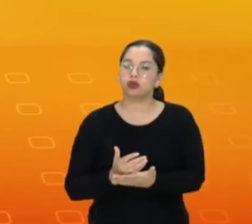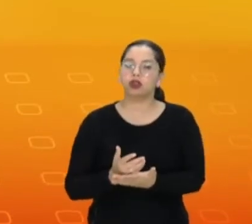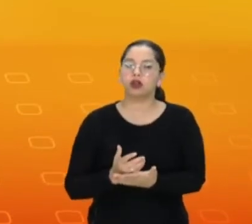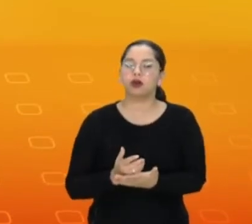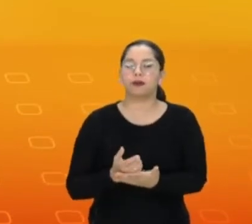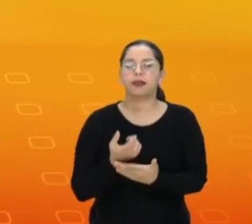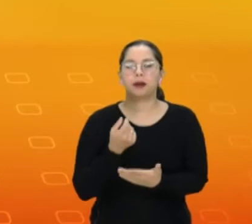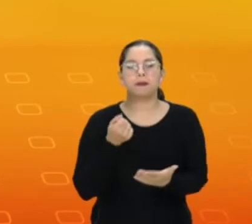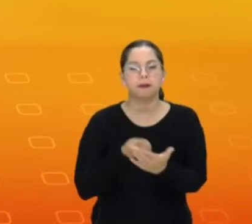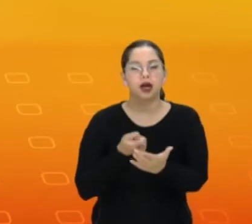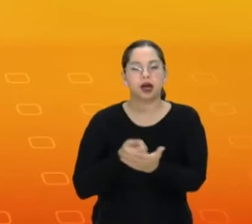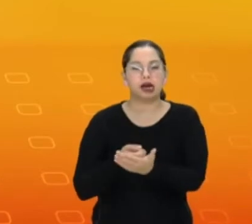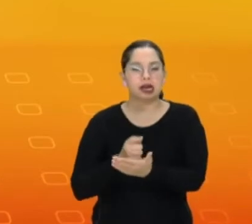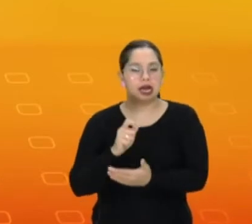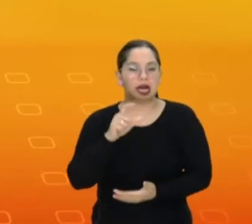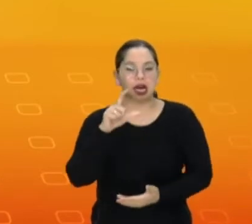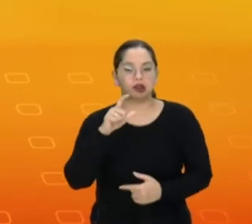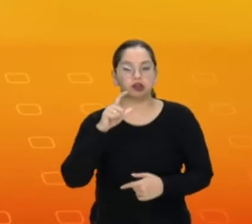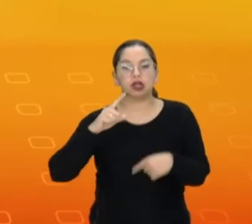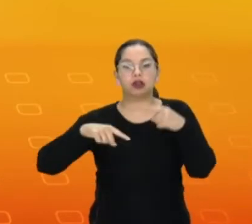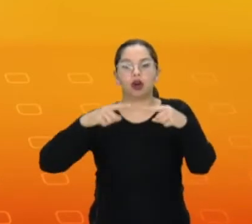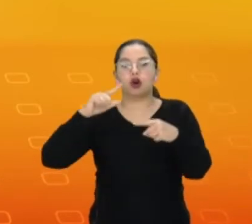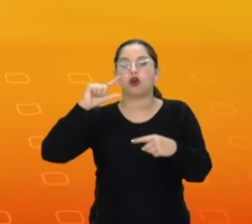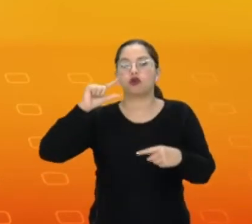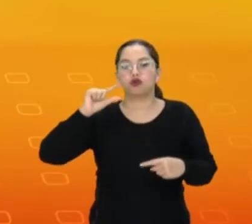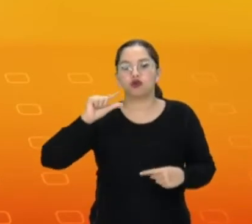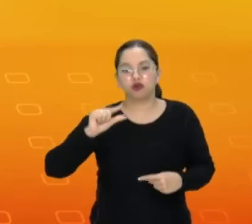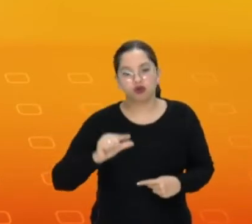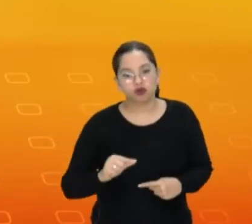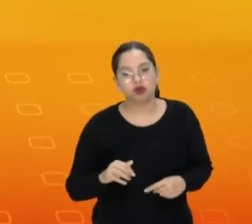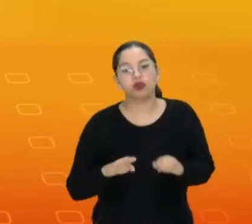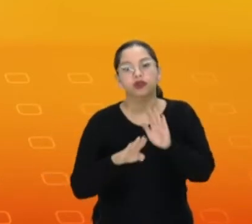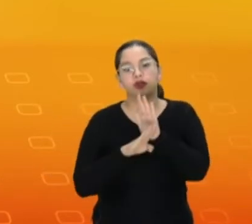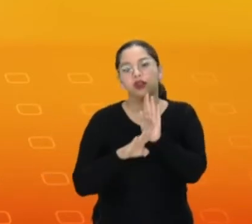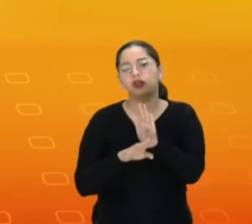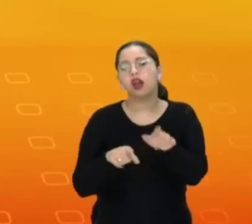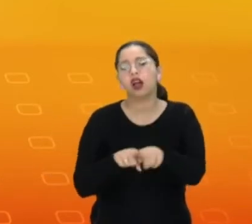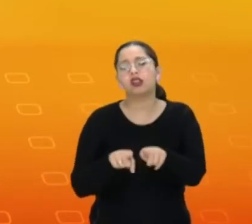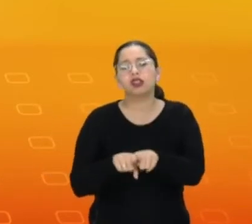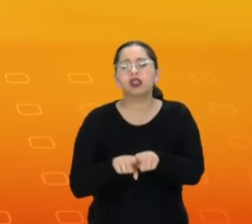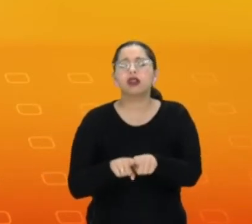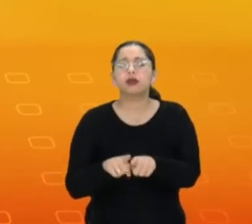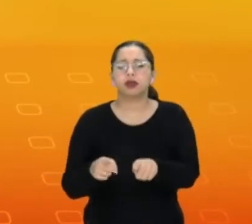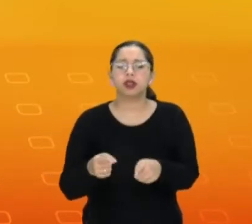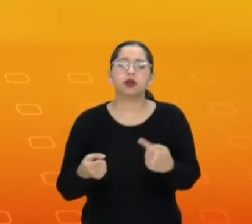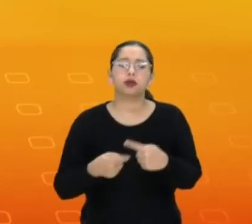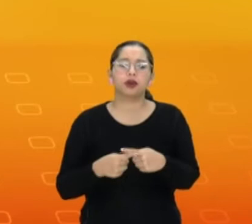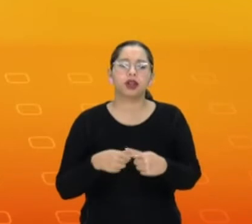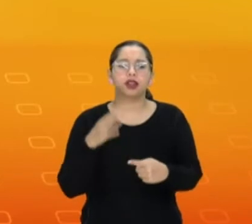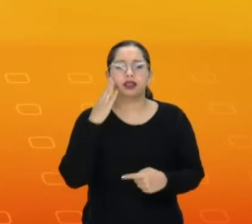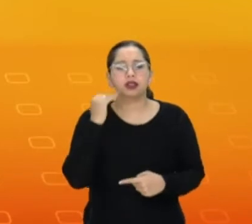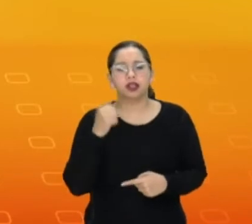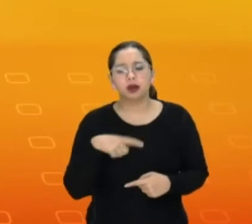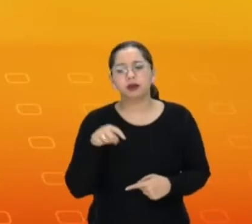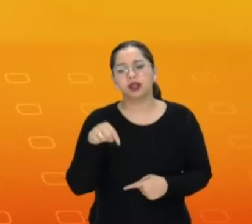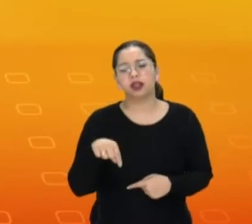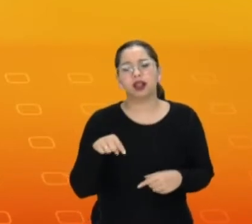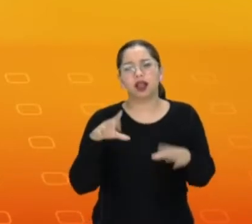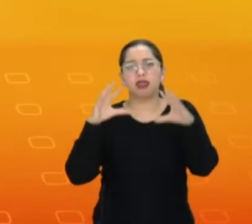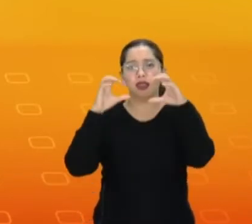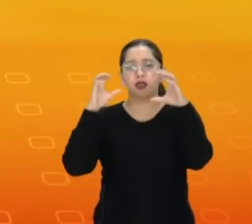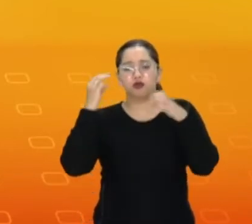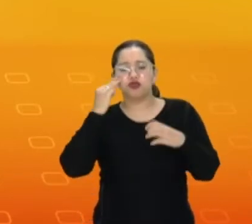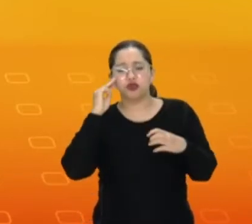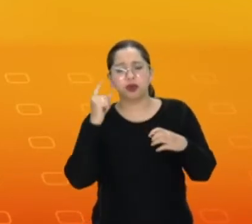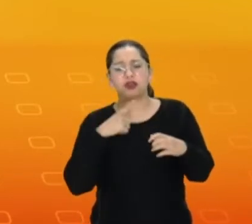tem uma grande vantagem lá de velocidade de idade amicintos estrutura me fez isso já tá pronta na nuvem é só eu fico começar a